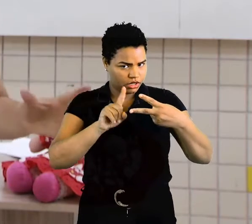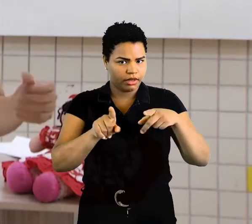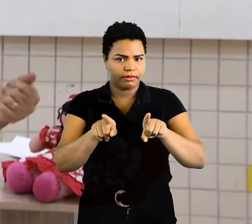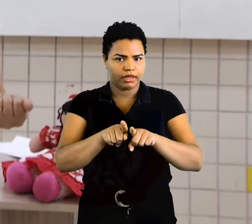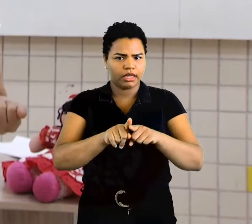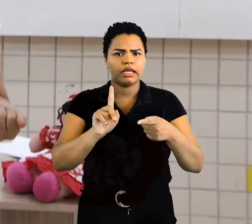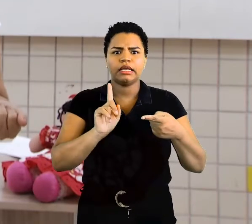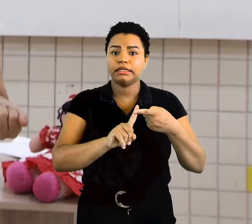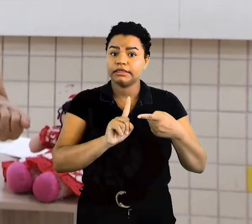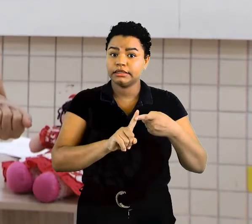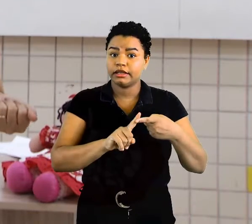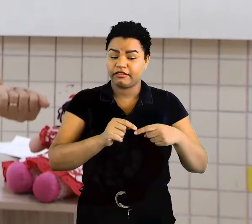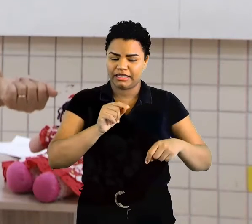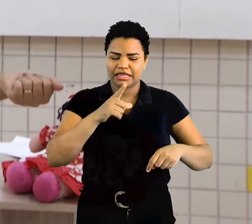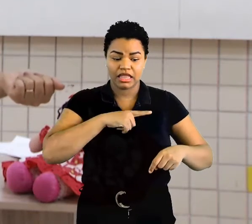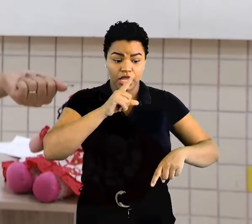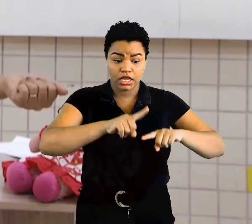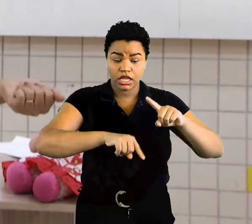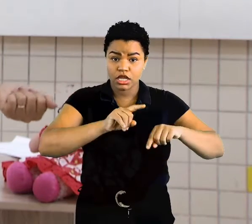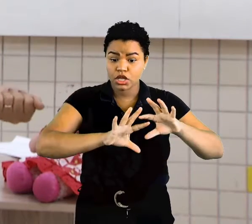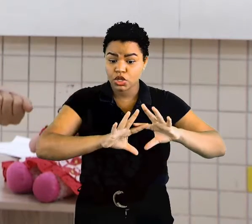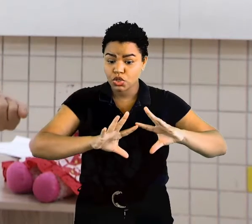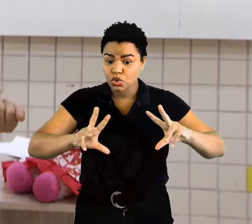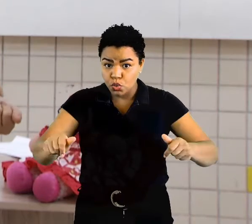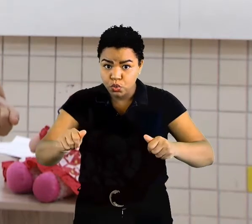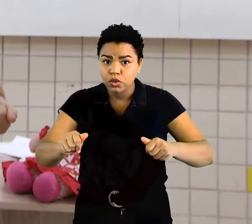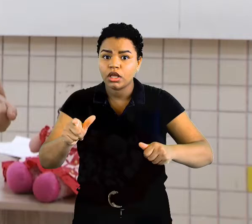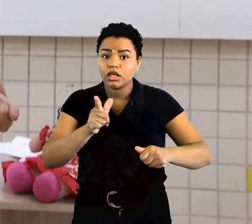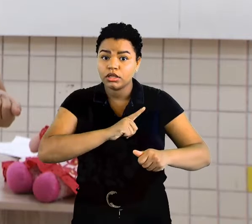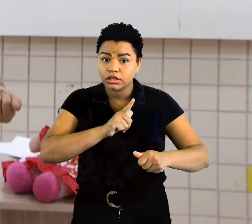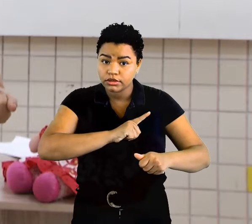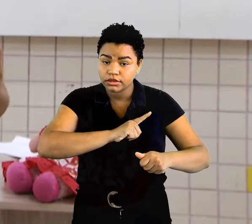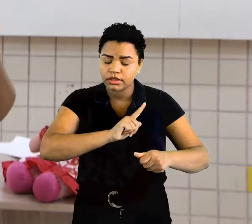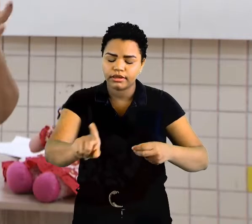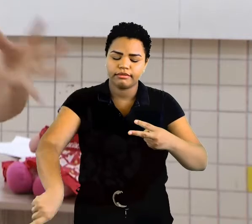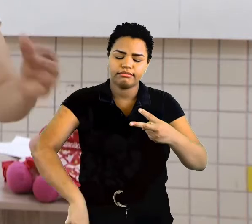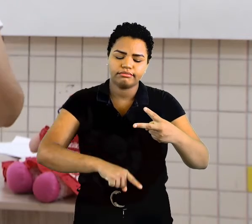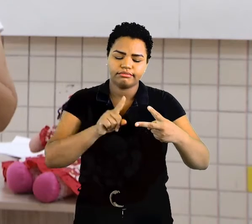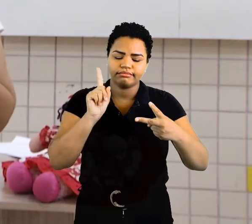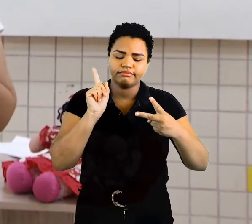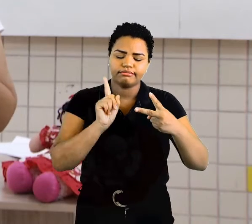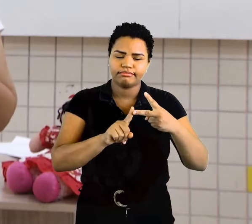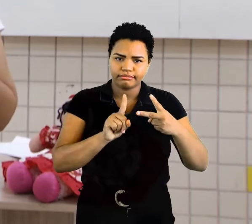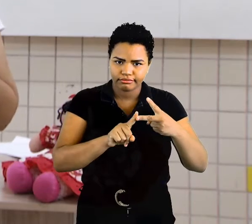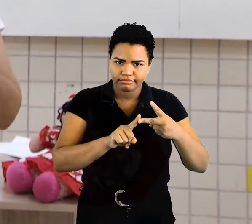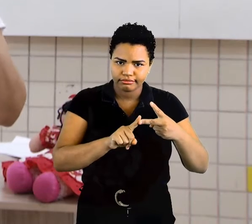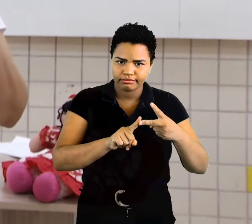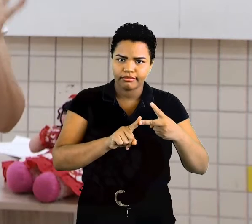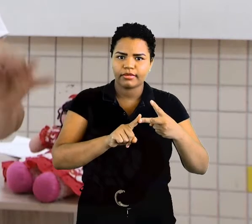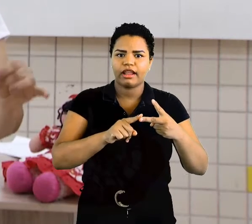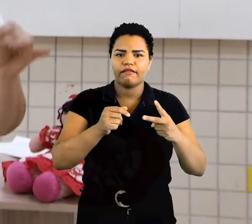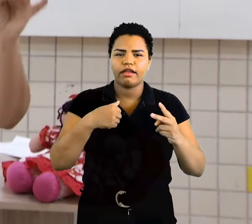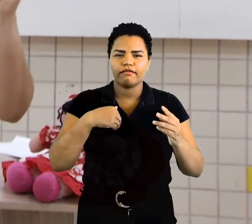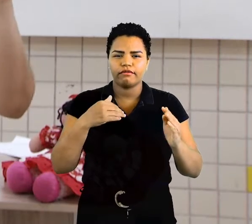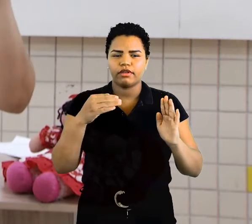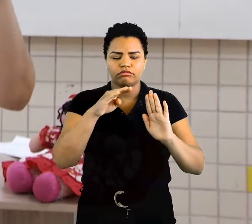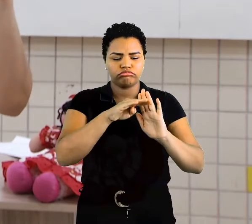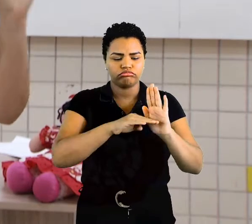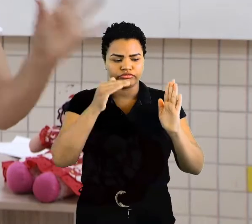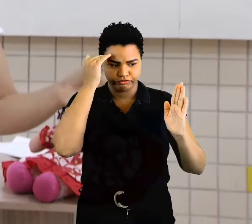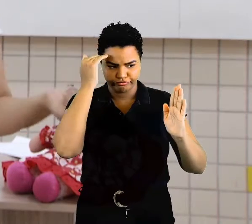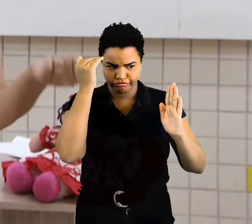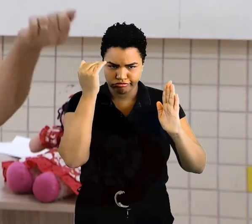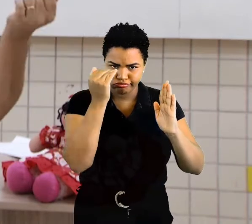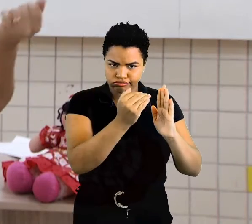todos os ingredientes estão ali. Na segunda parte, você vai perceber se vai seguir tudo direitinho, se vai pegar a vasilha certa,